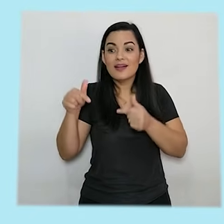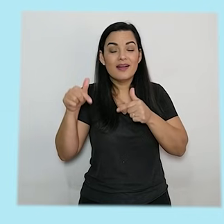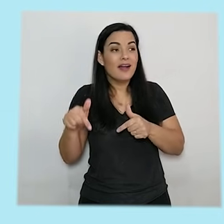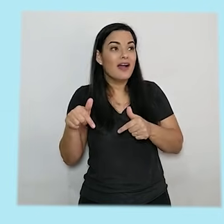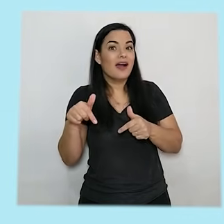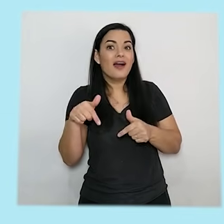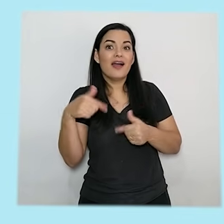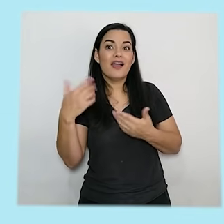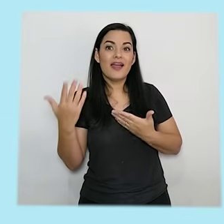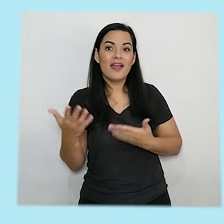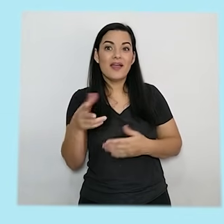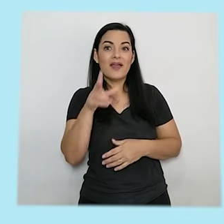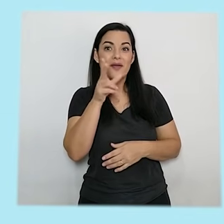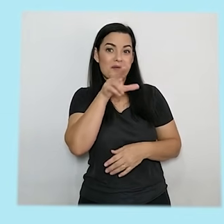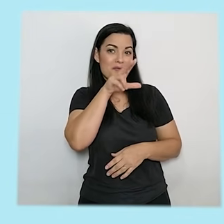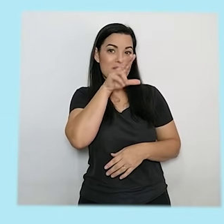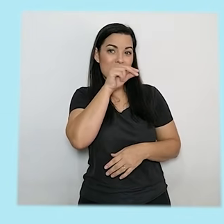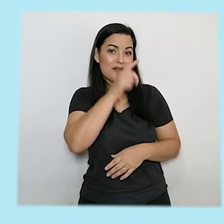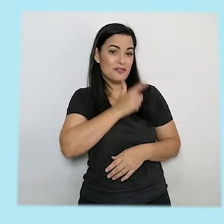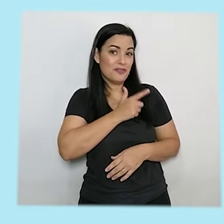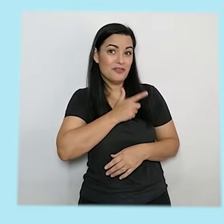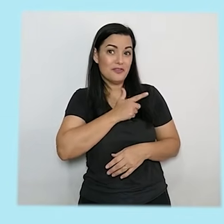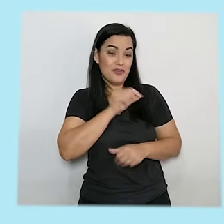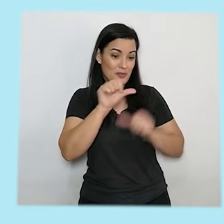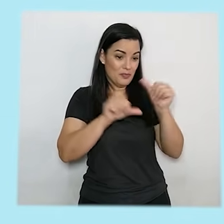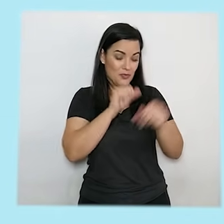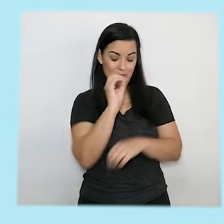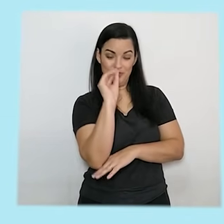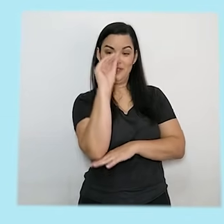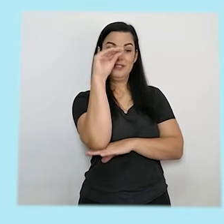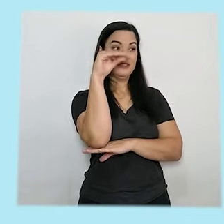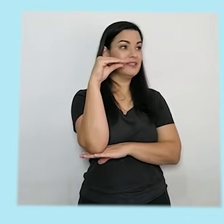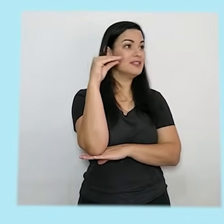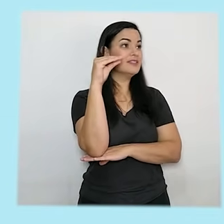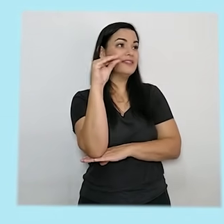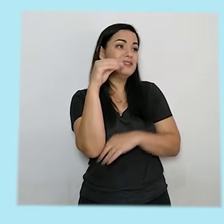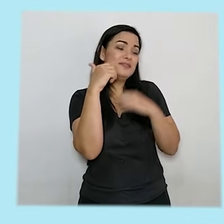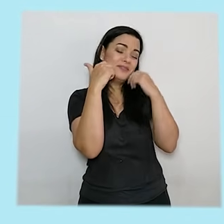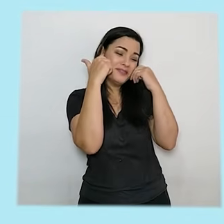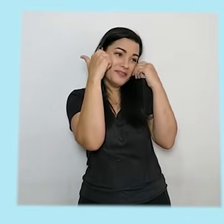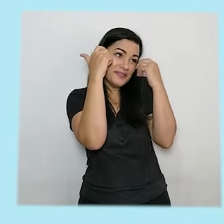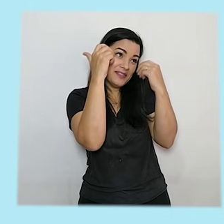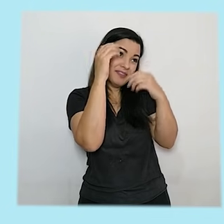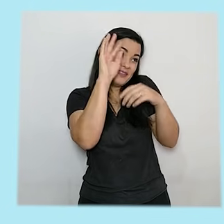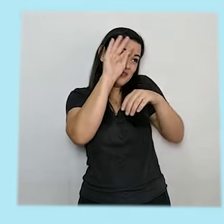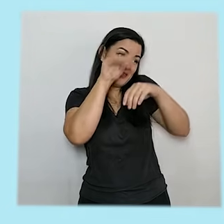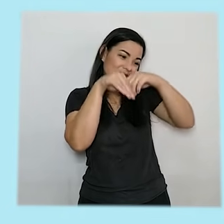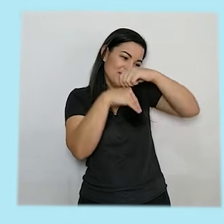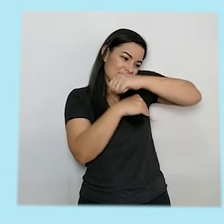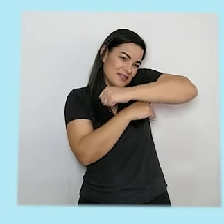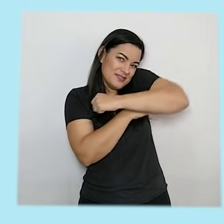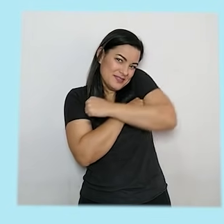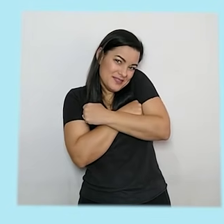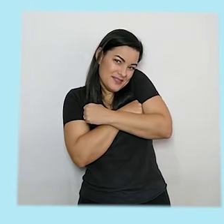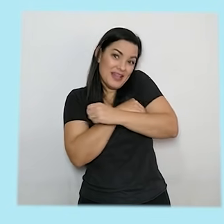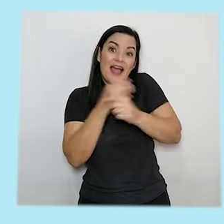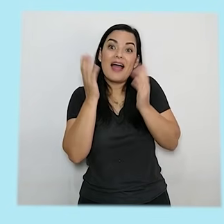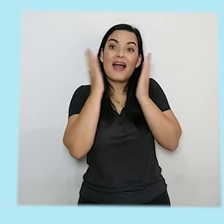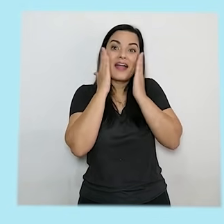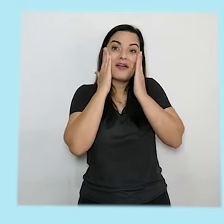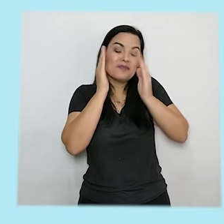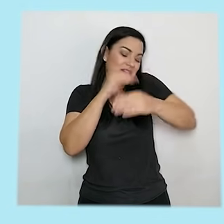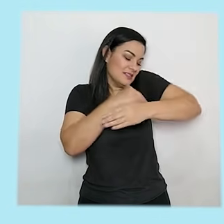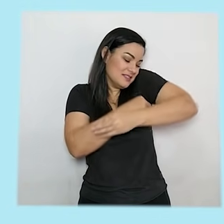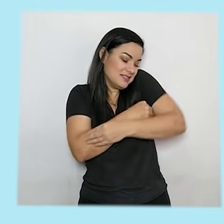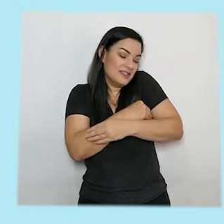o cisne escondeu a cabeça embaixo da asa. Talvez um outro, em seu